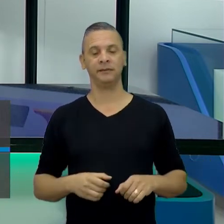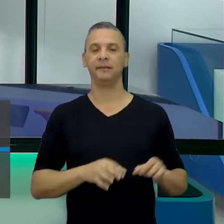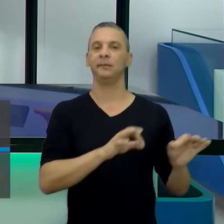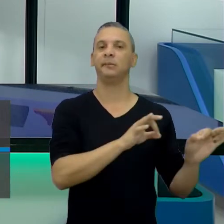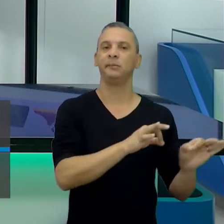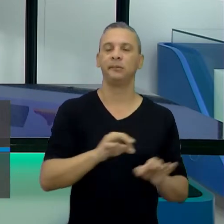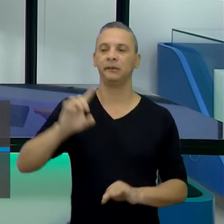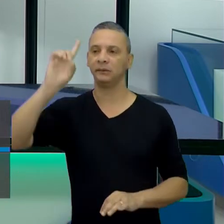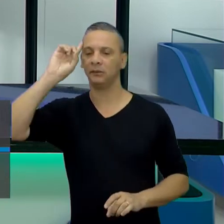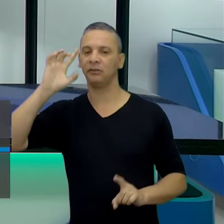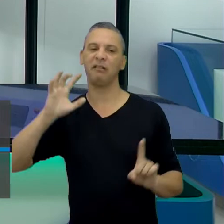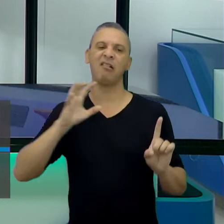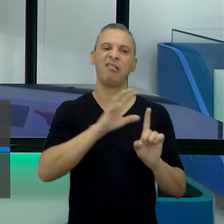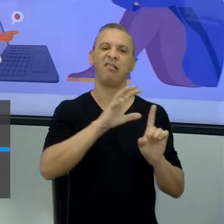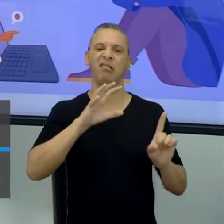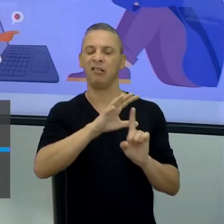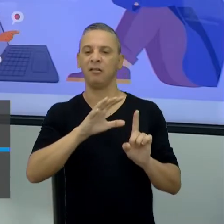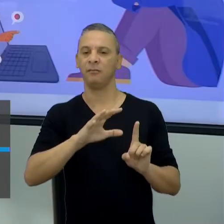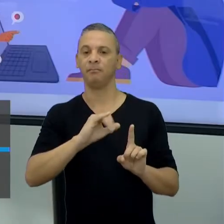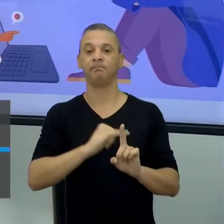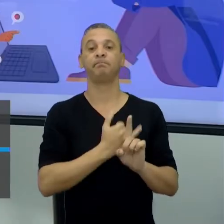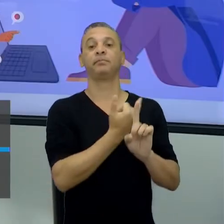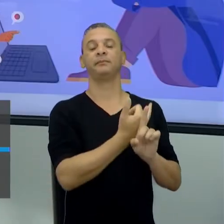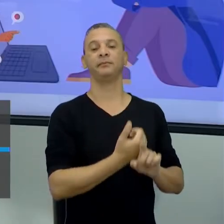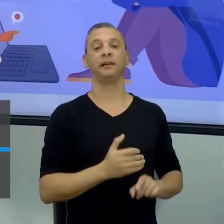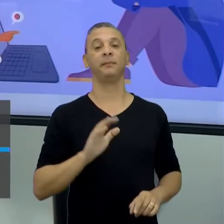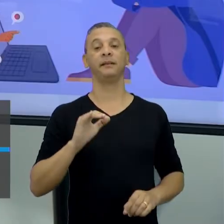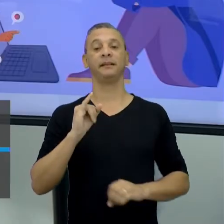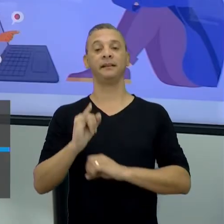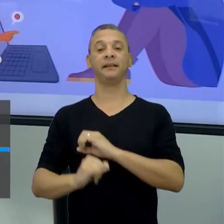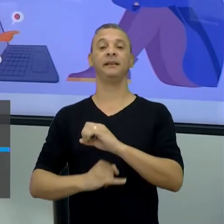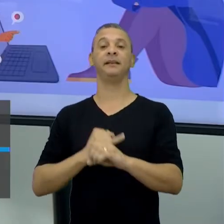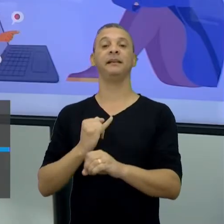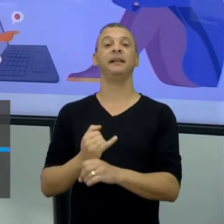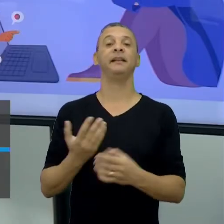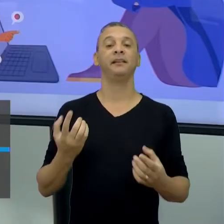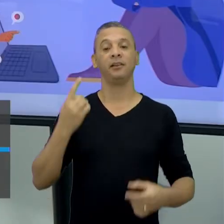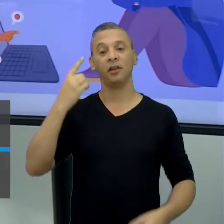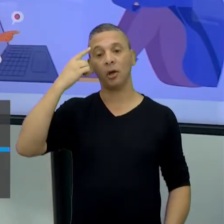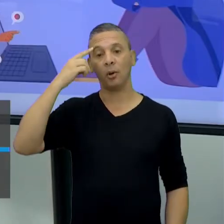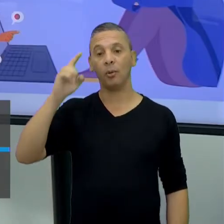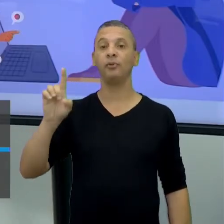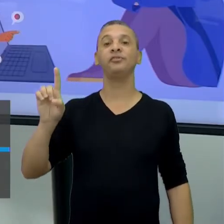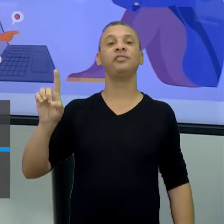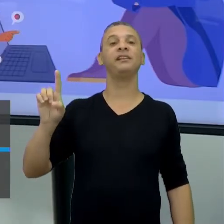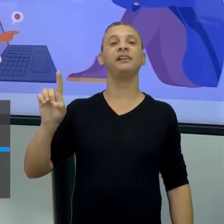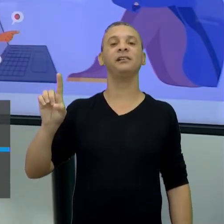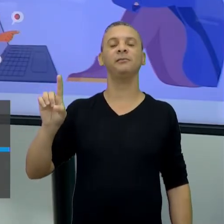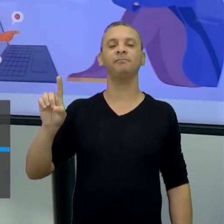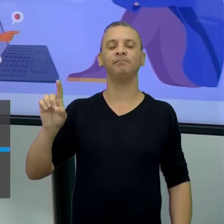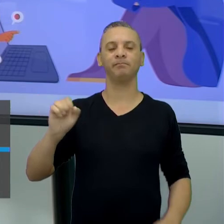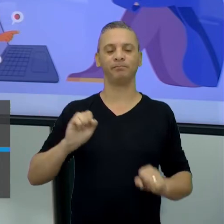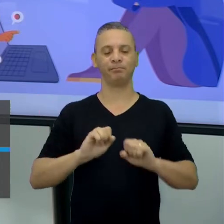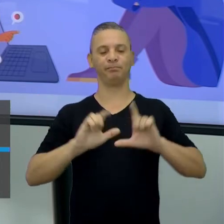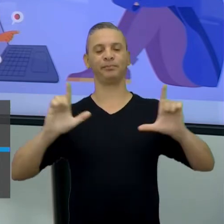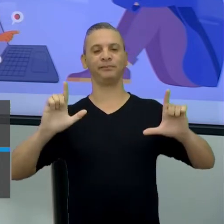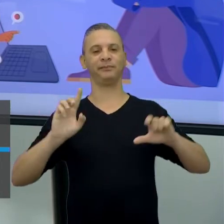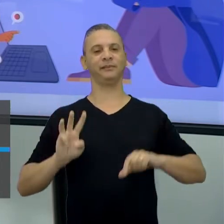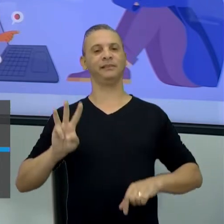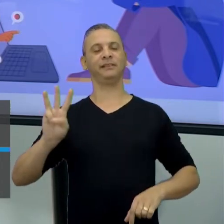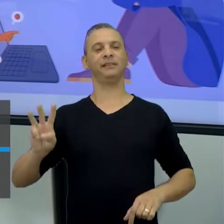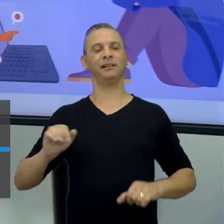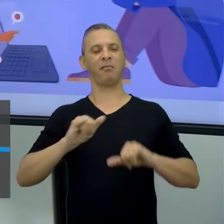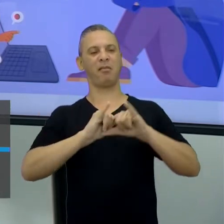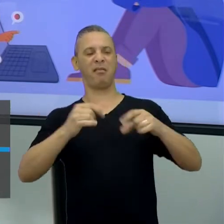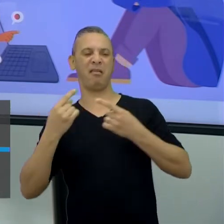cotidianamente. O problema é quando é na internet, um dia só é sempre. Porque fica lá todo dia. Se